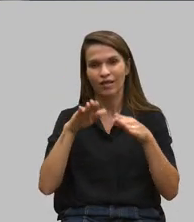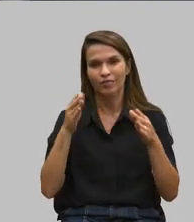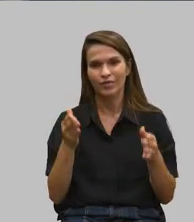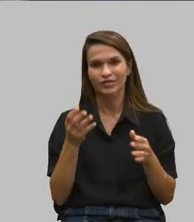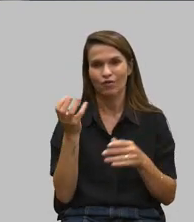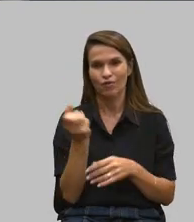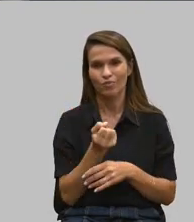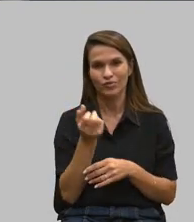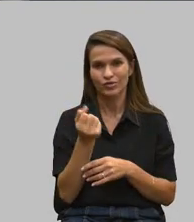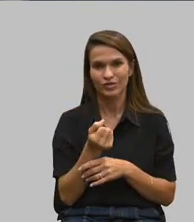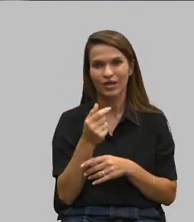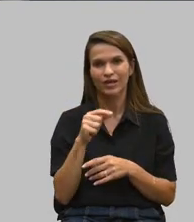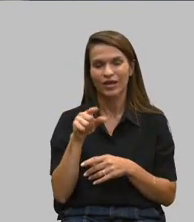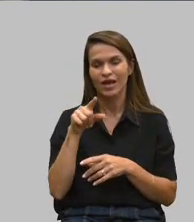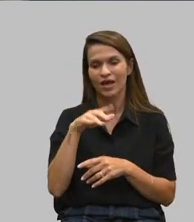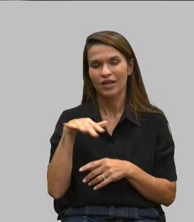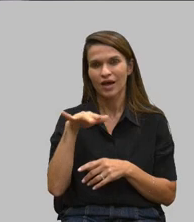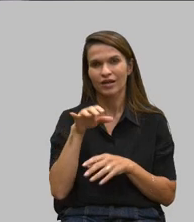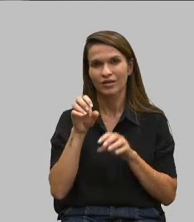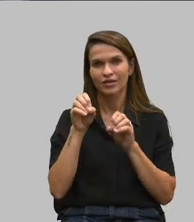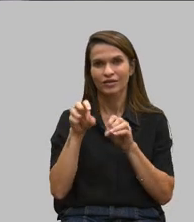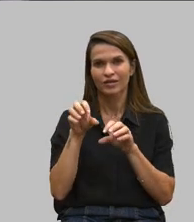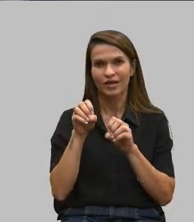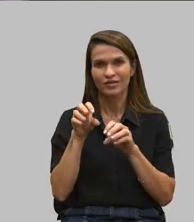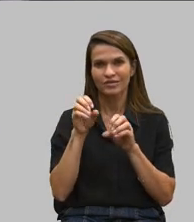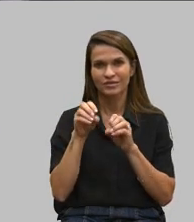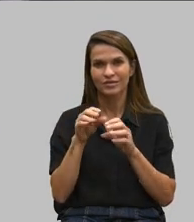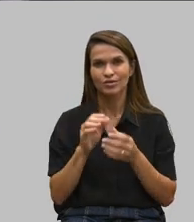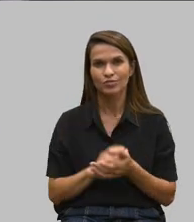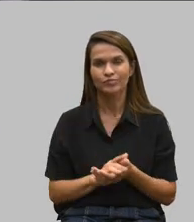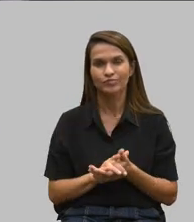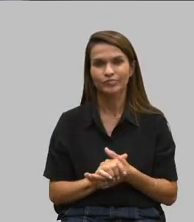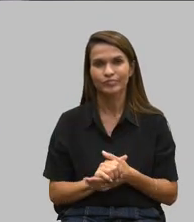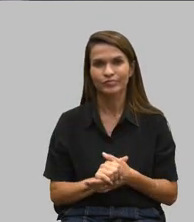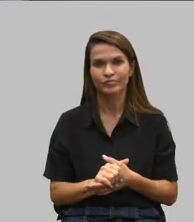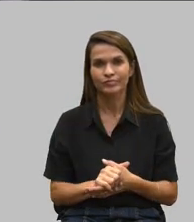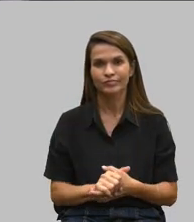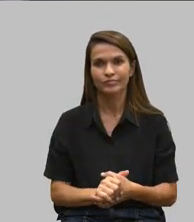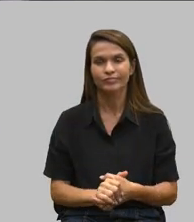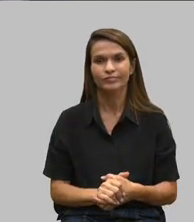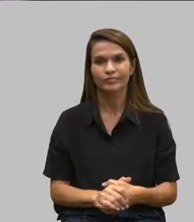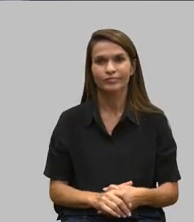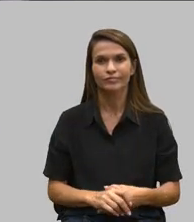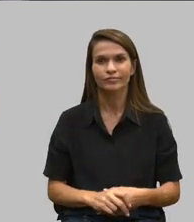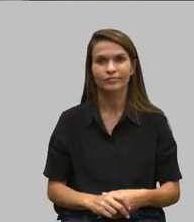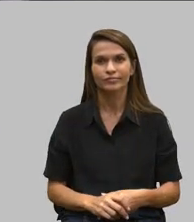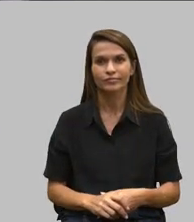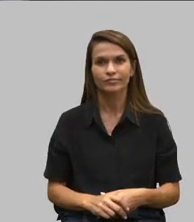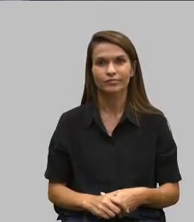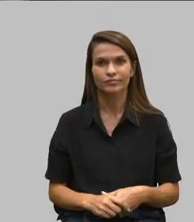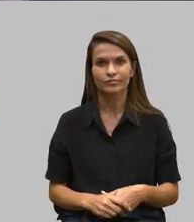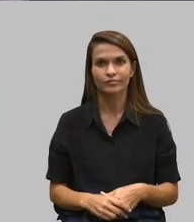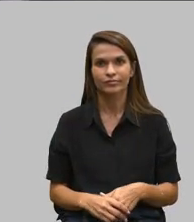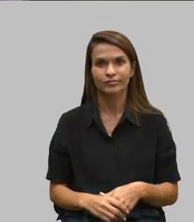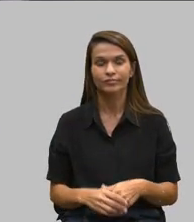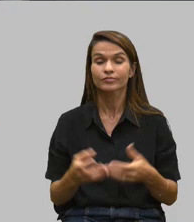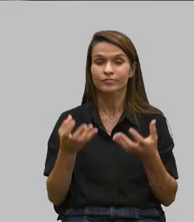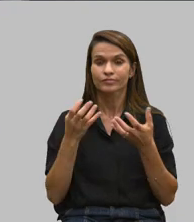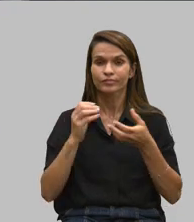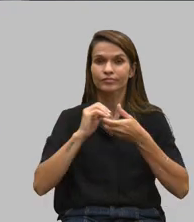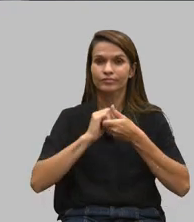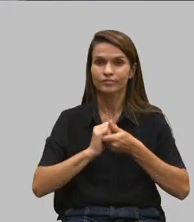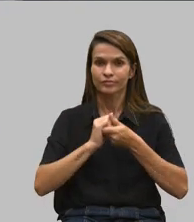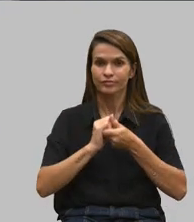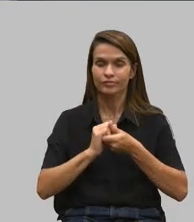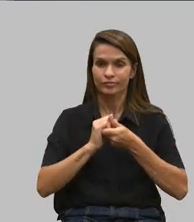quem qu é da educação né Eh e mas eu queria para eh cumprimentar né o